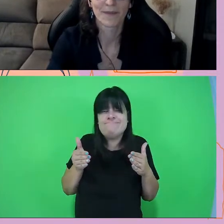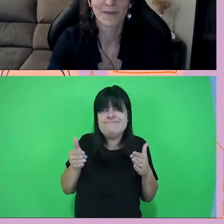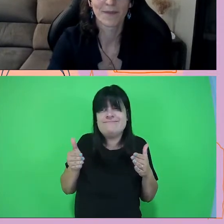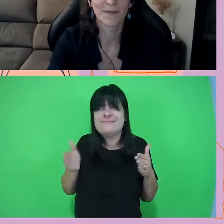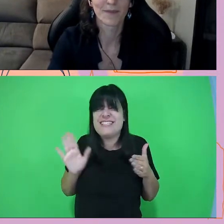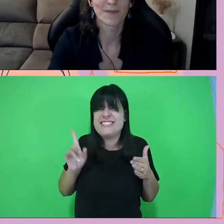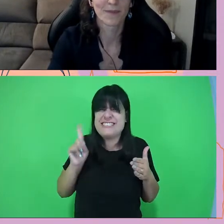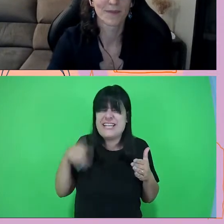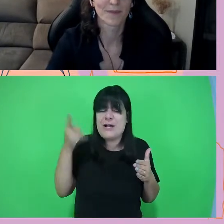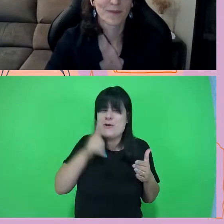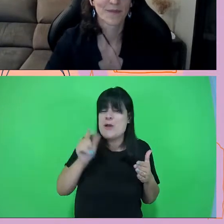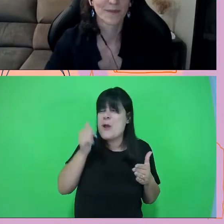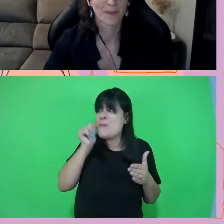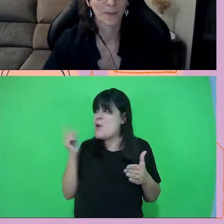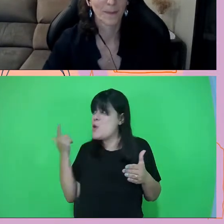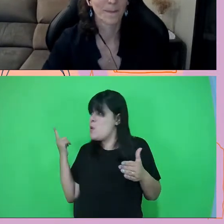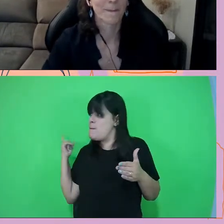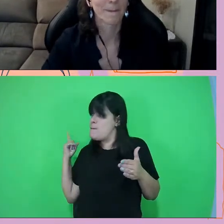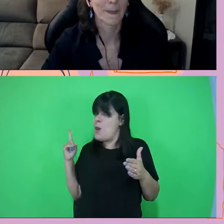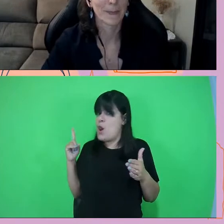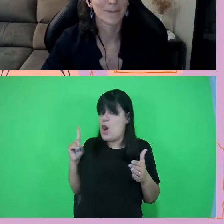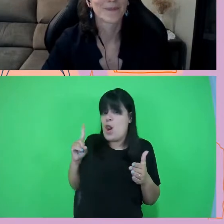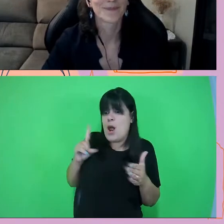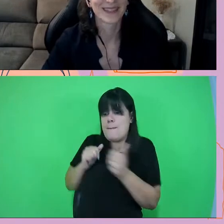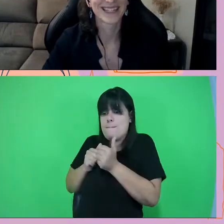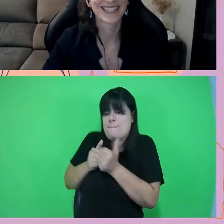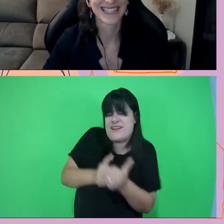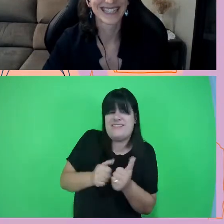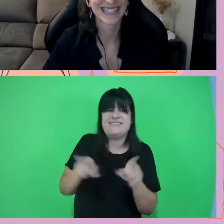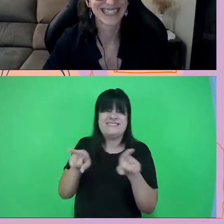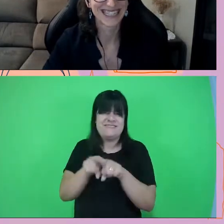Já é um passo para outras mulheres que vêm atrás, né?